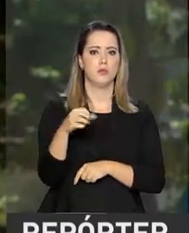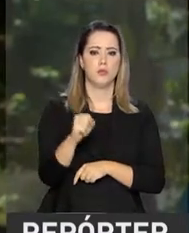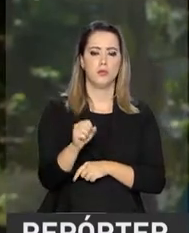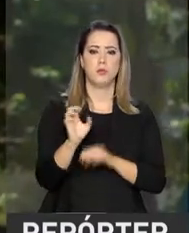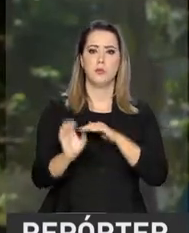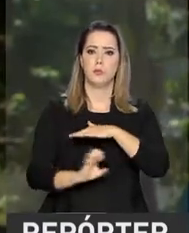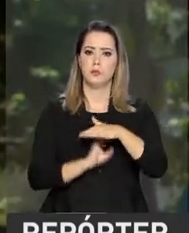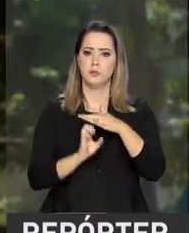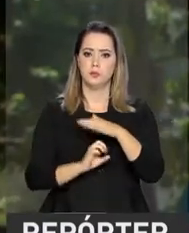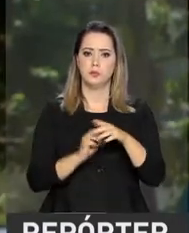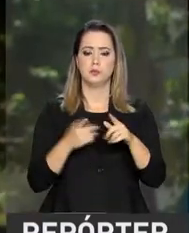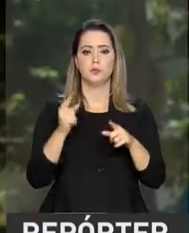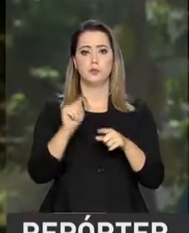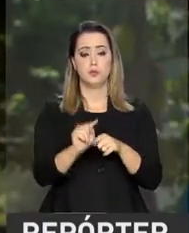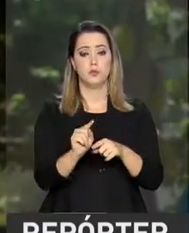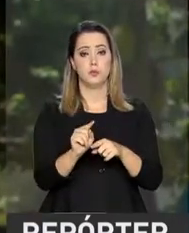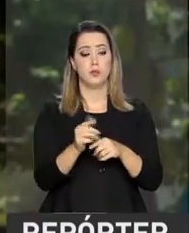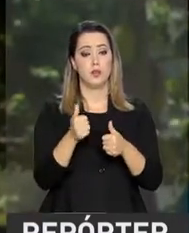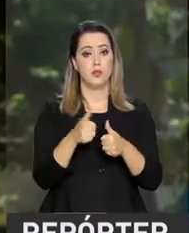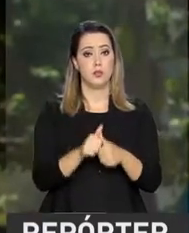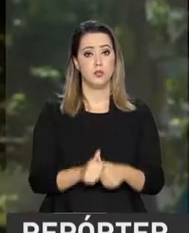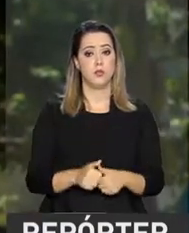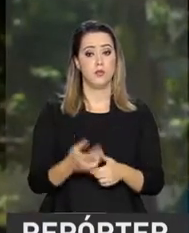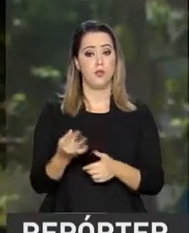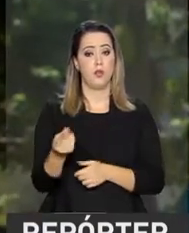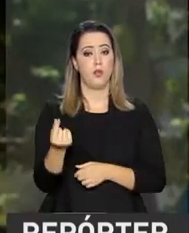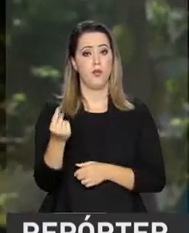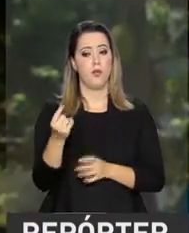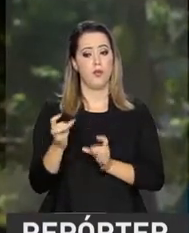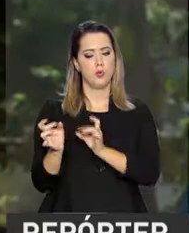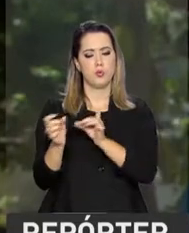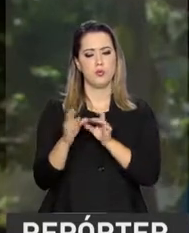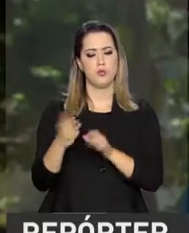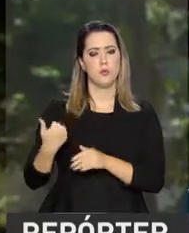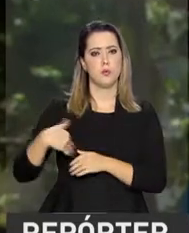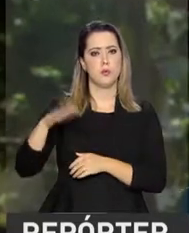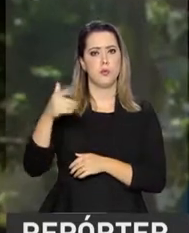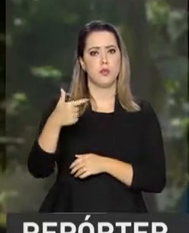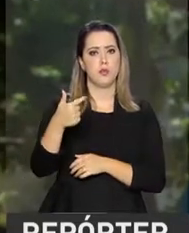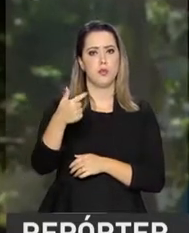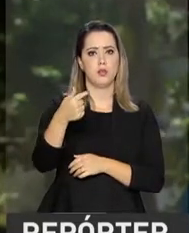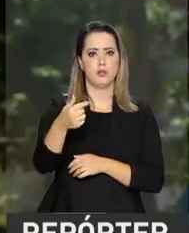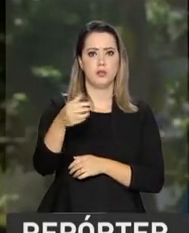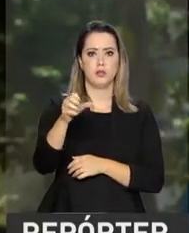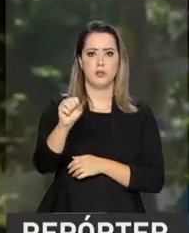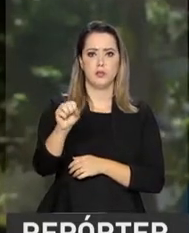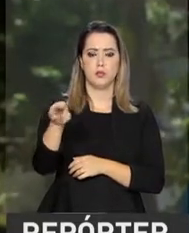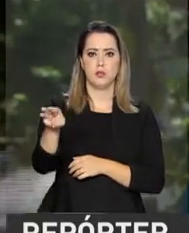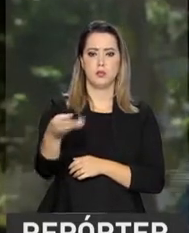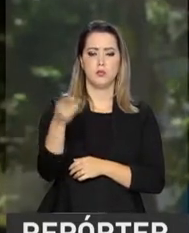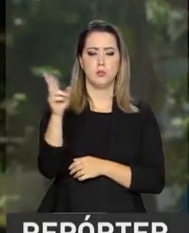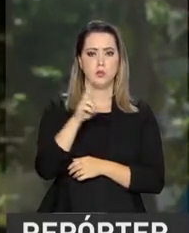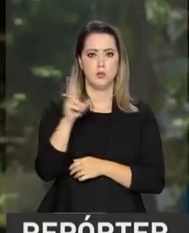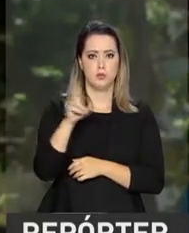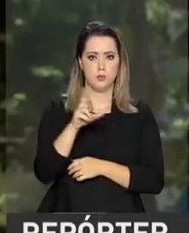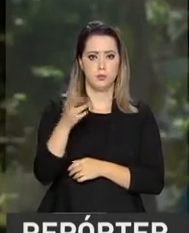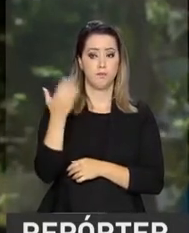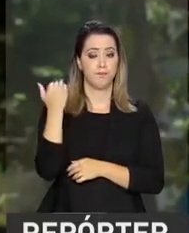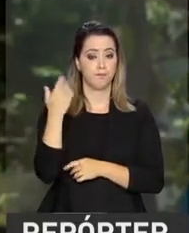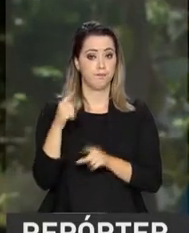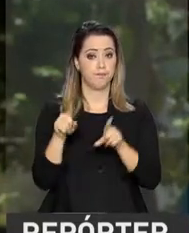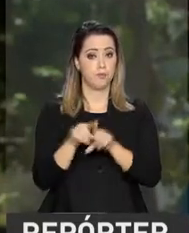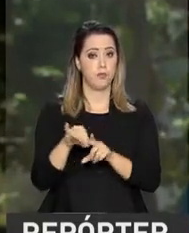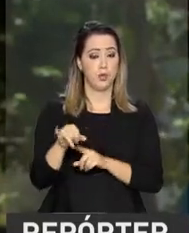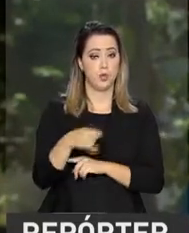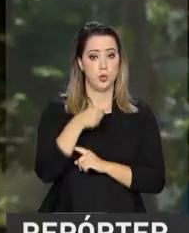empregadores e contribuintes tiveram faturamento superior a 78 milhões de reais em 2016 em